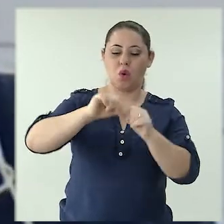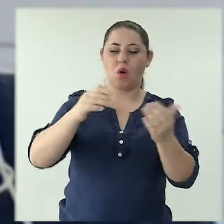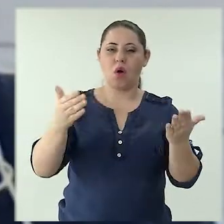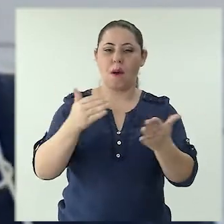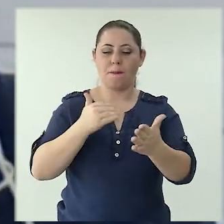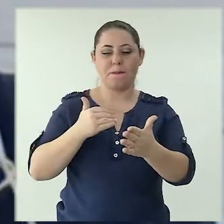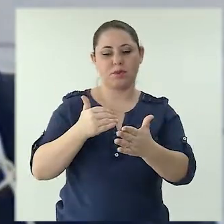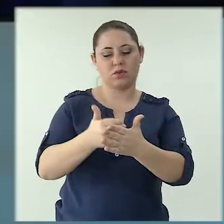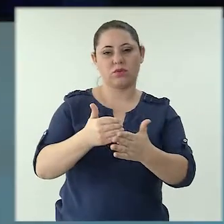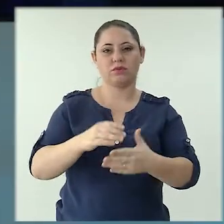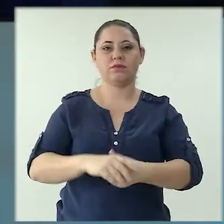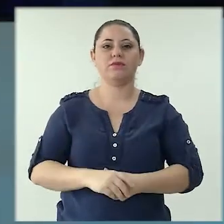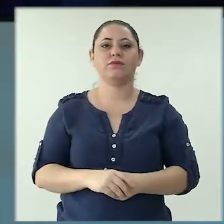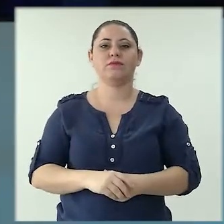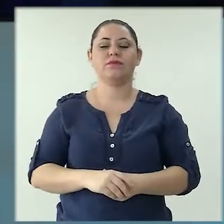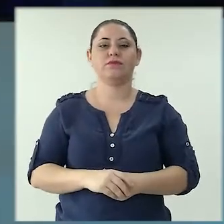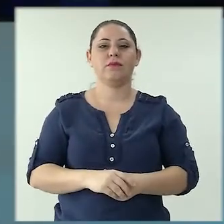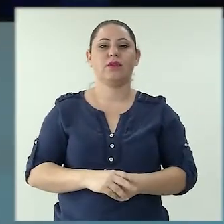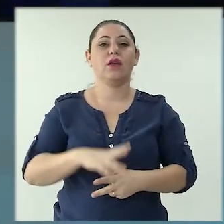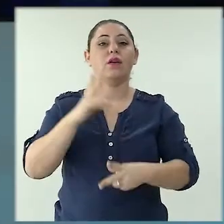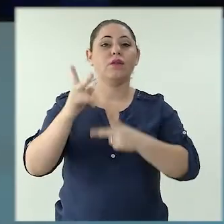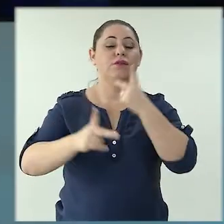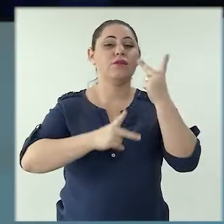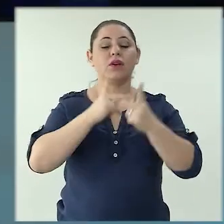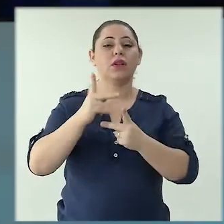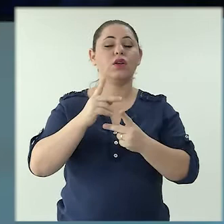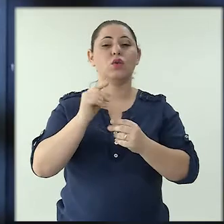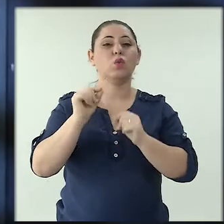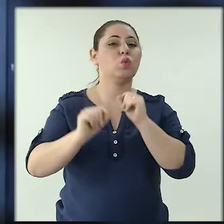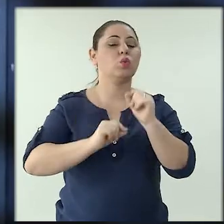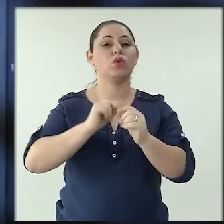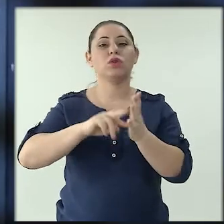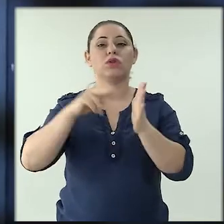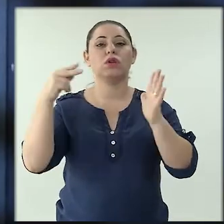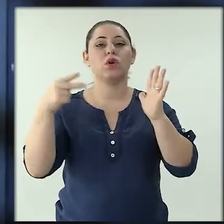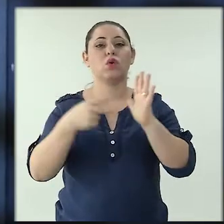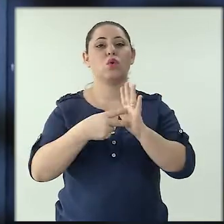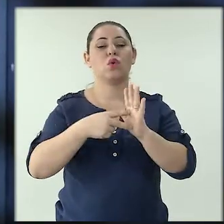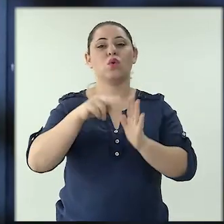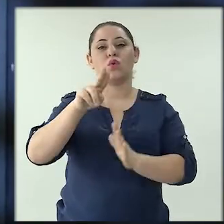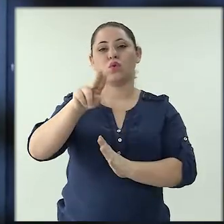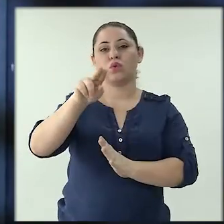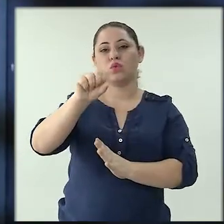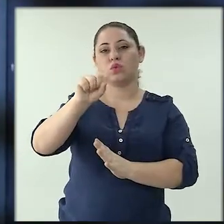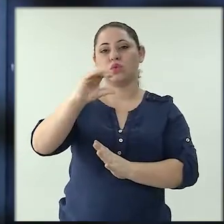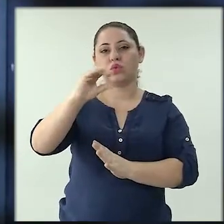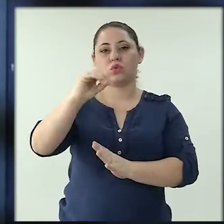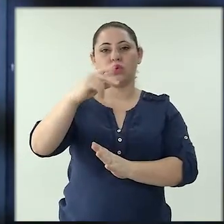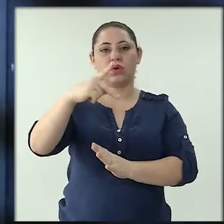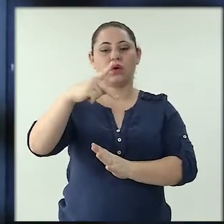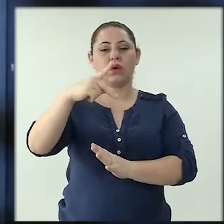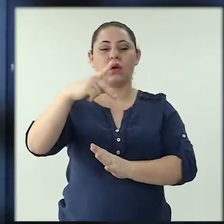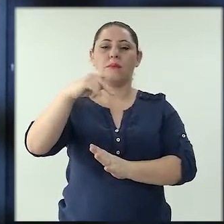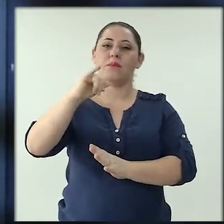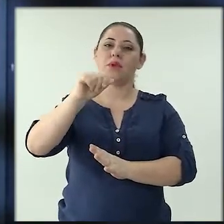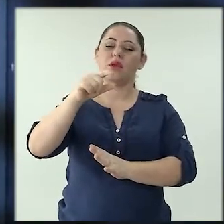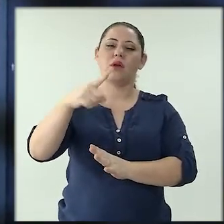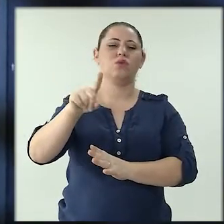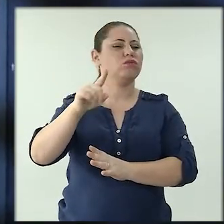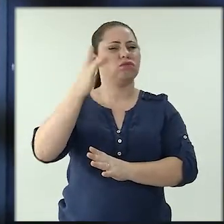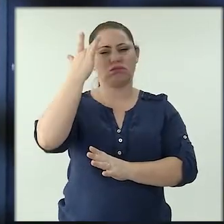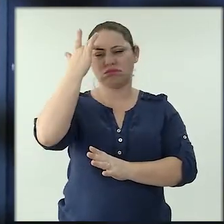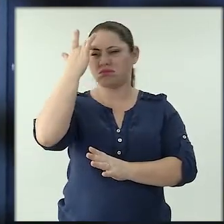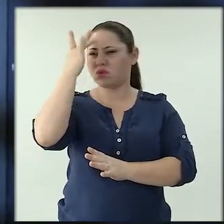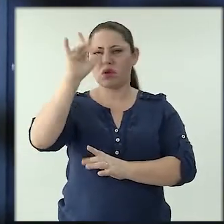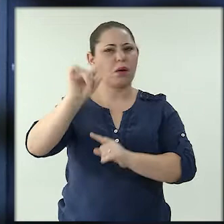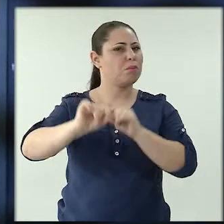né? Tá, então vamos começar falando sobre o uso capião. Como que a gente pode definir o uso capião para quem não sabe ainda, não sabia